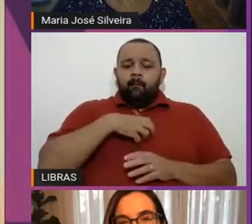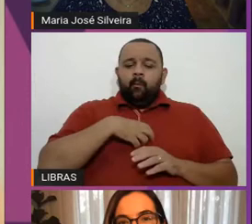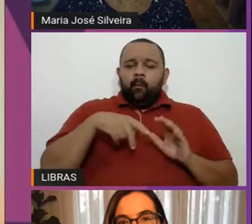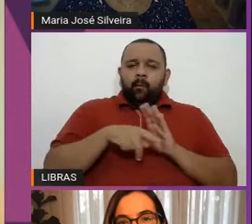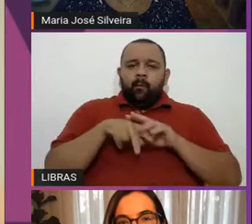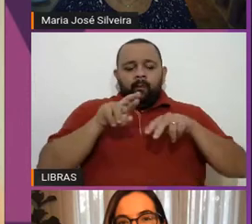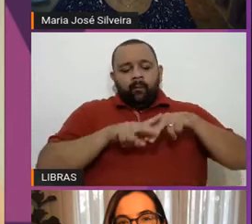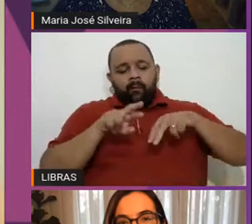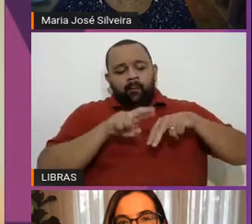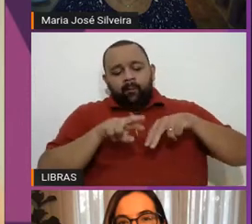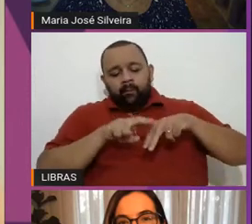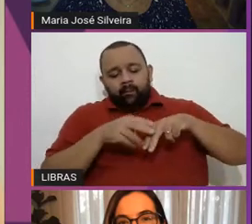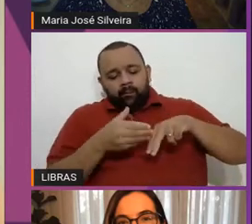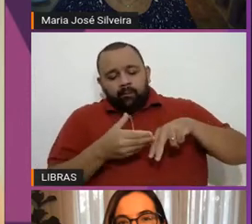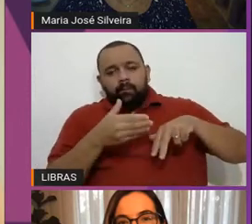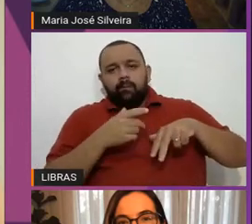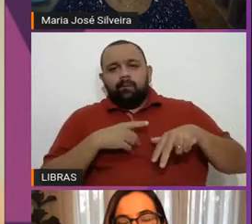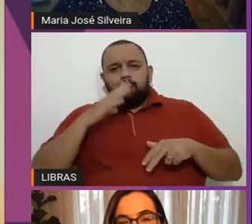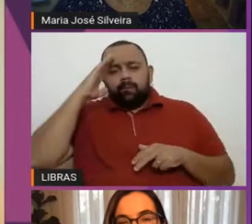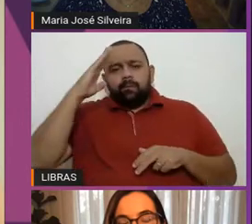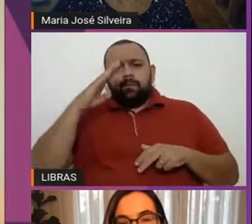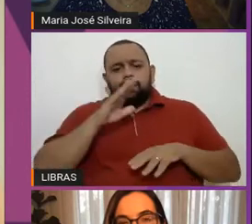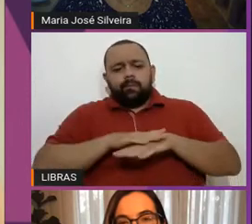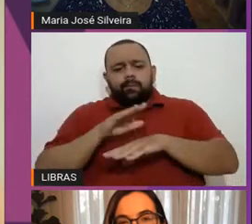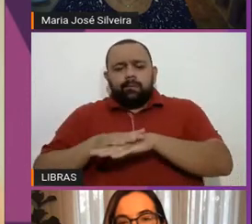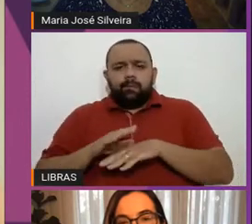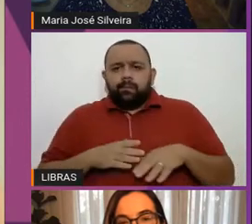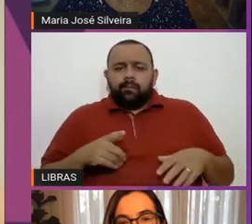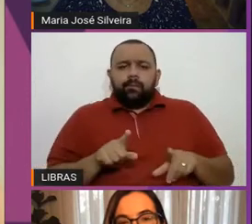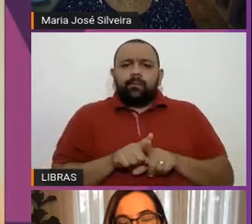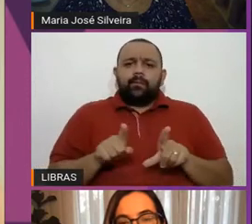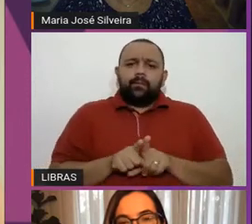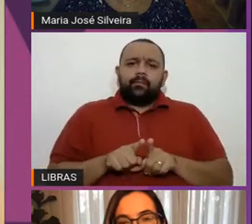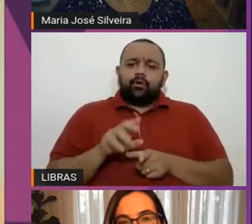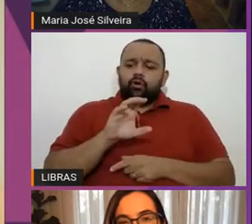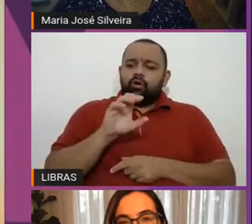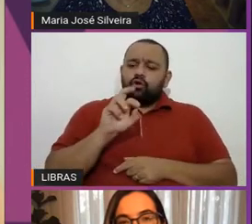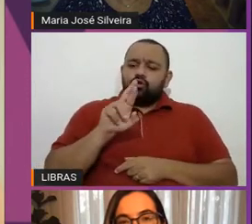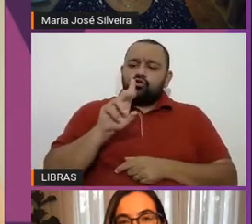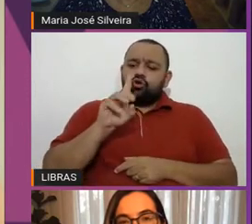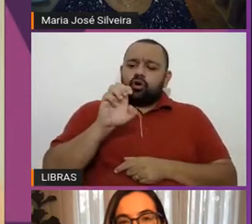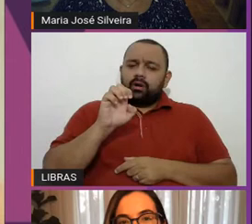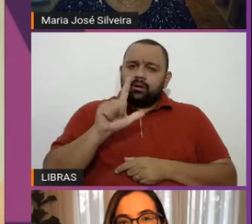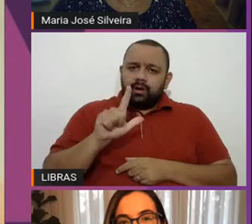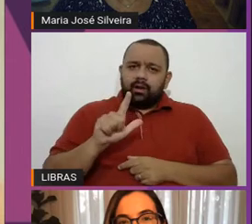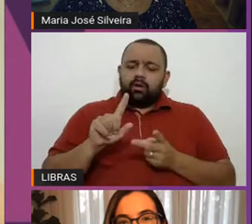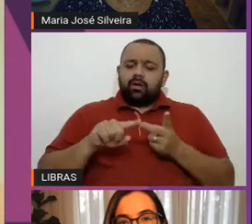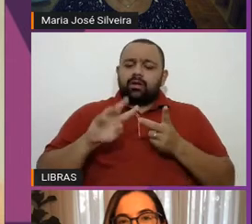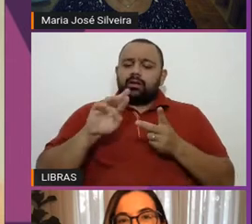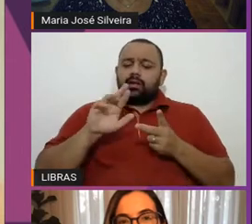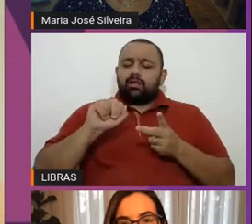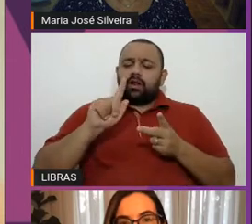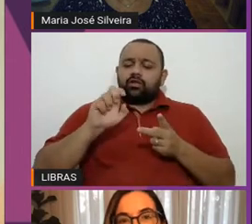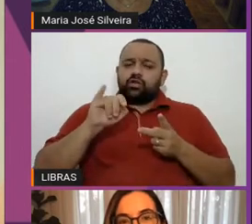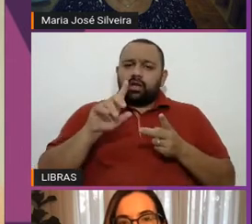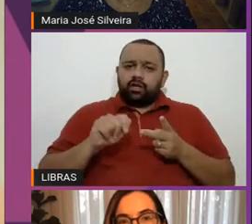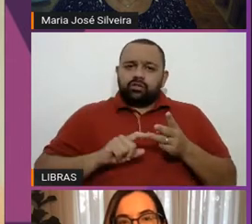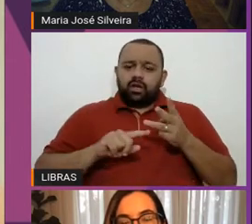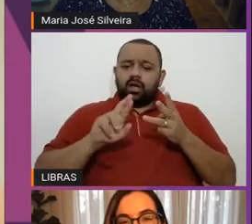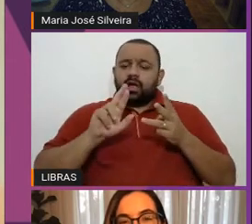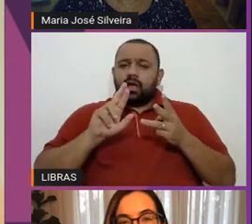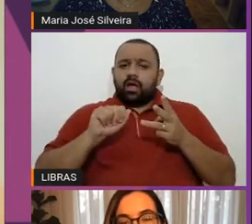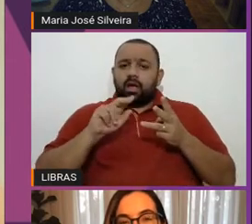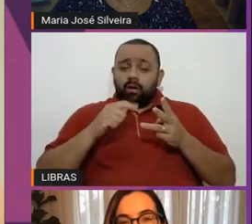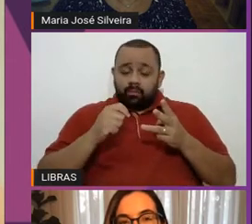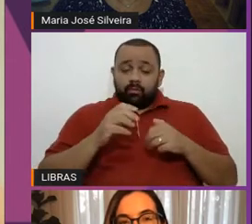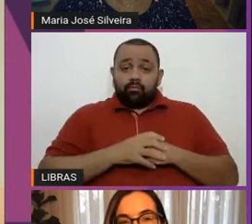gênero né no caso do Desterro trabalhei principalmente com cordel e tragédia e rappi e no